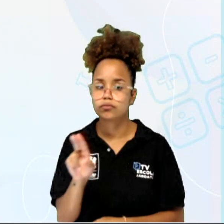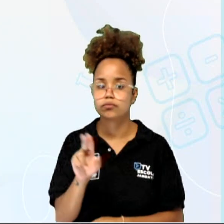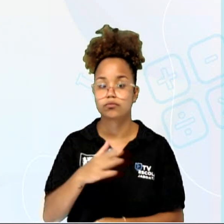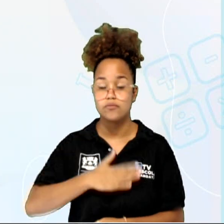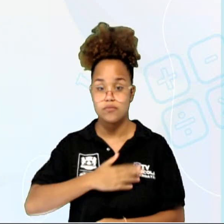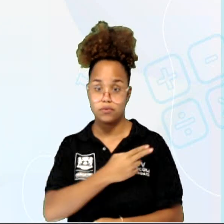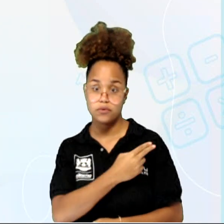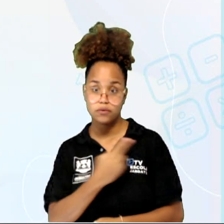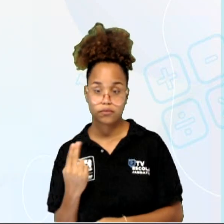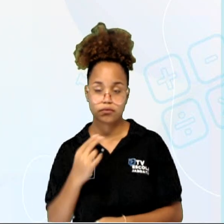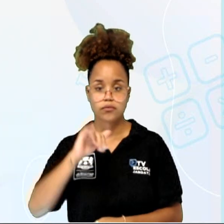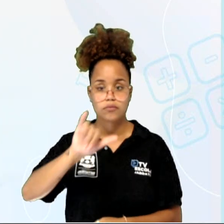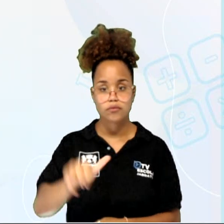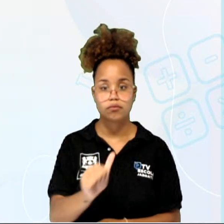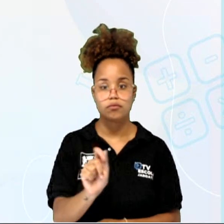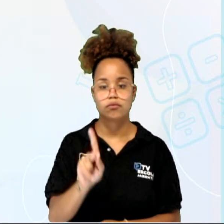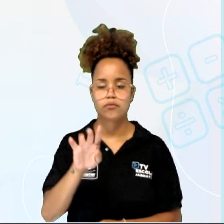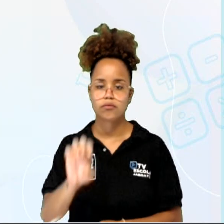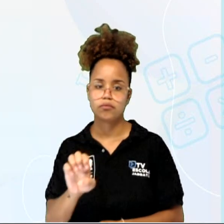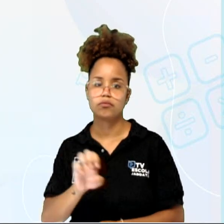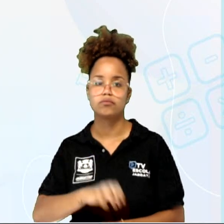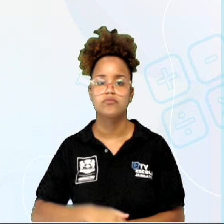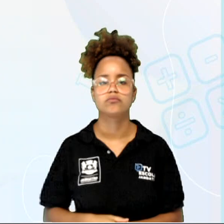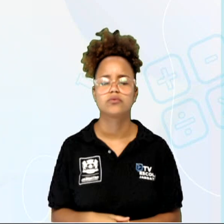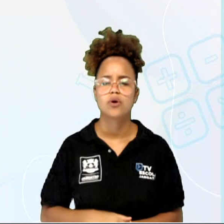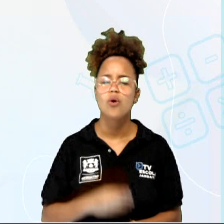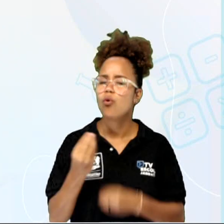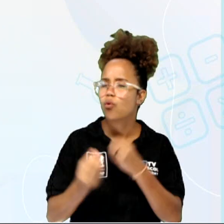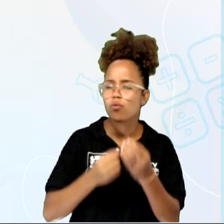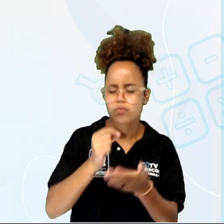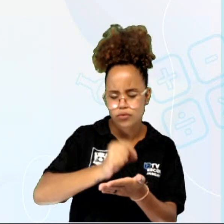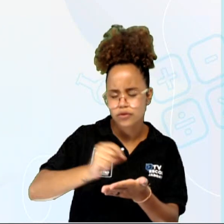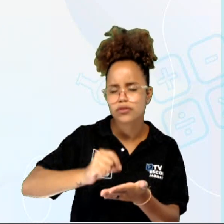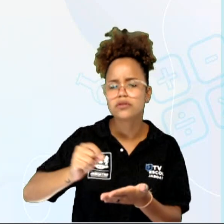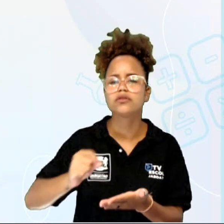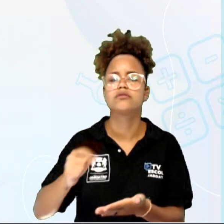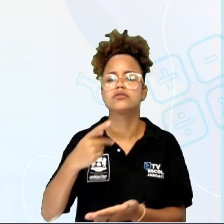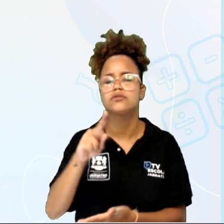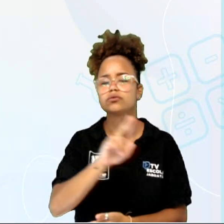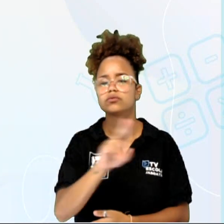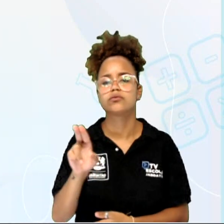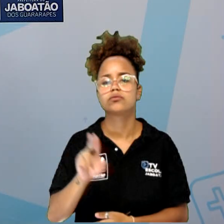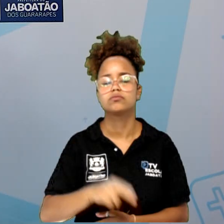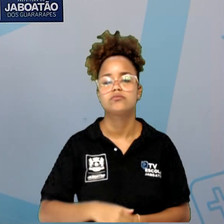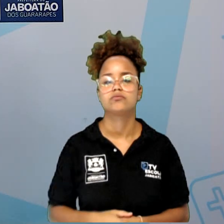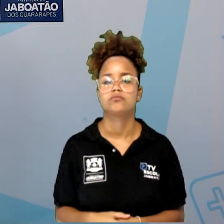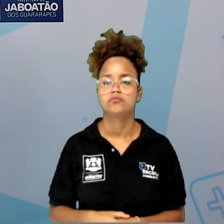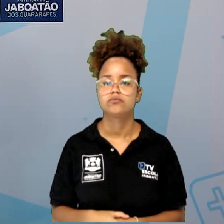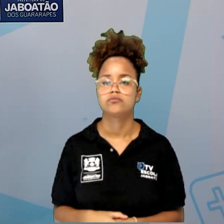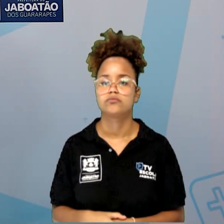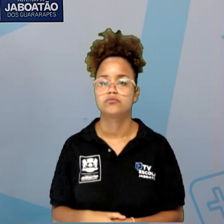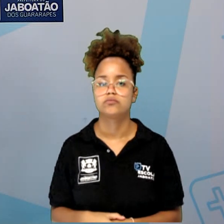name is Jake. How do you spell it? Quando eu pergunto how do